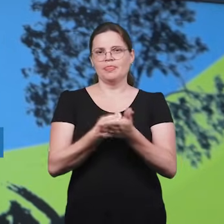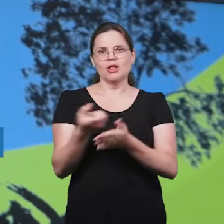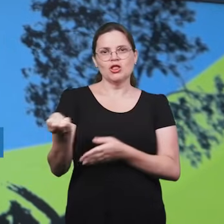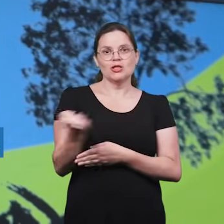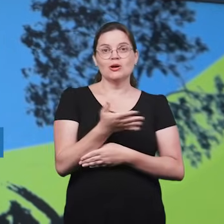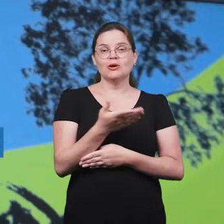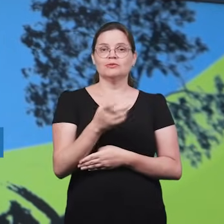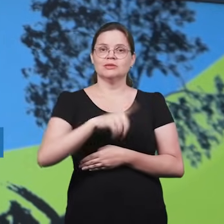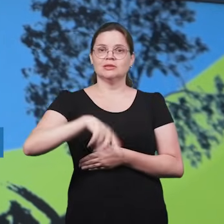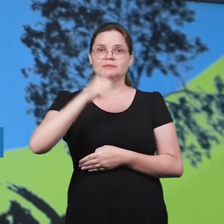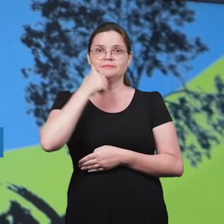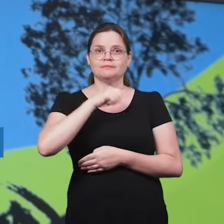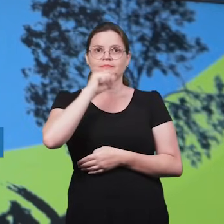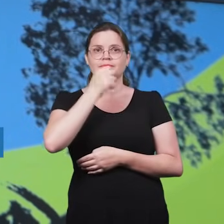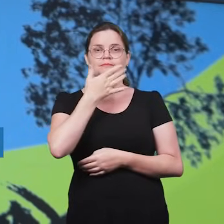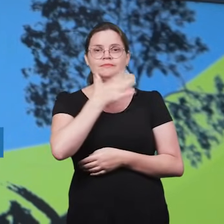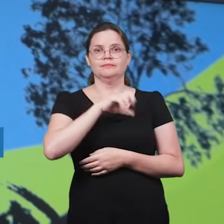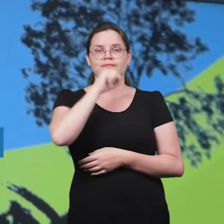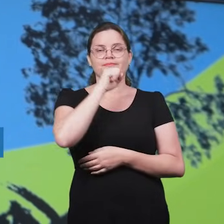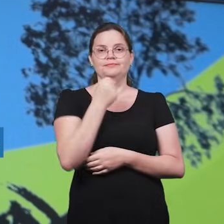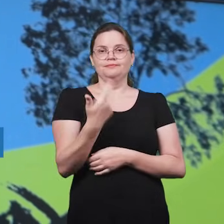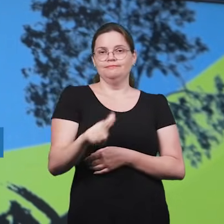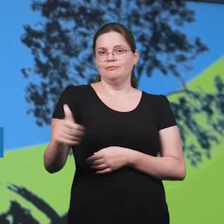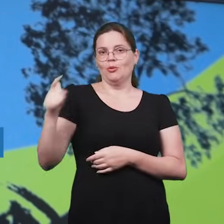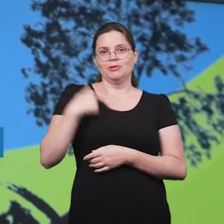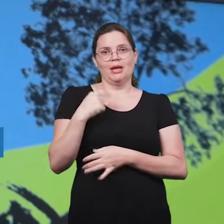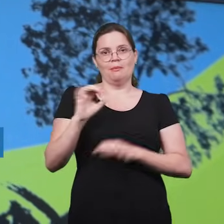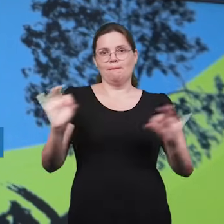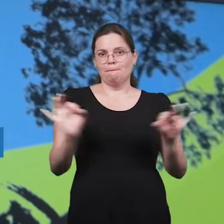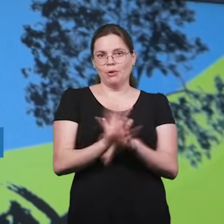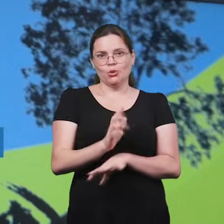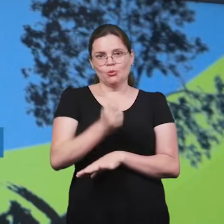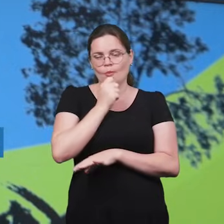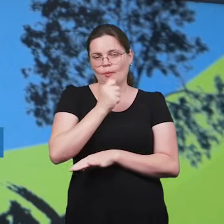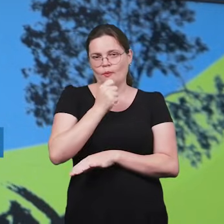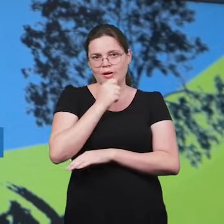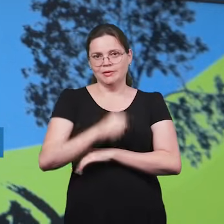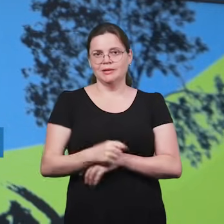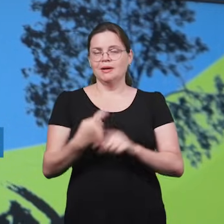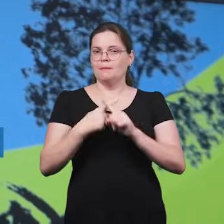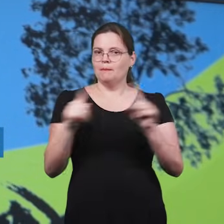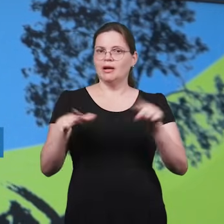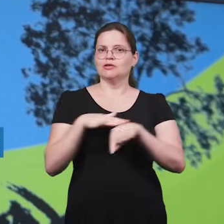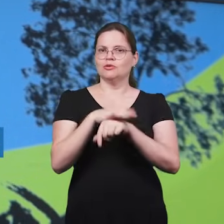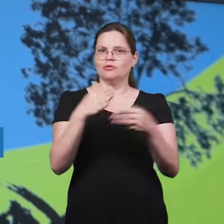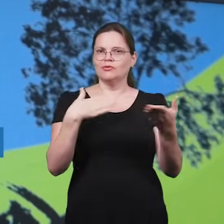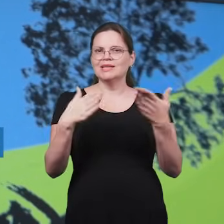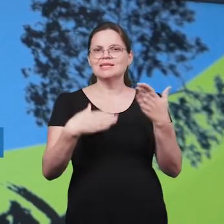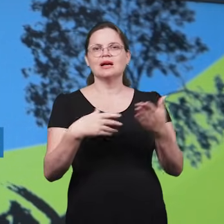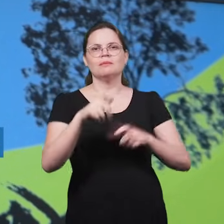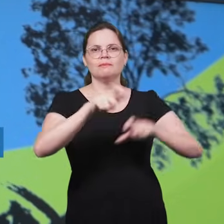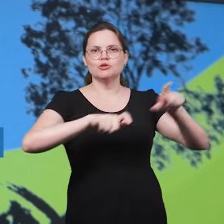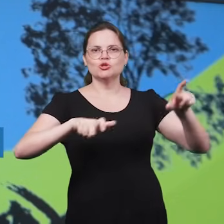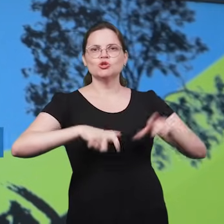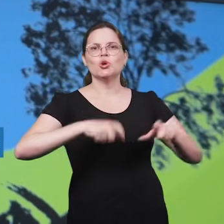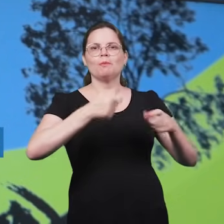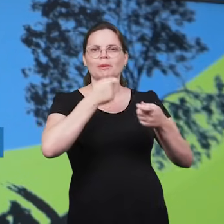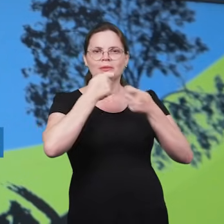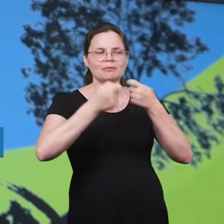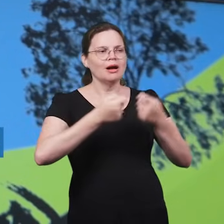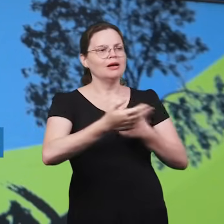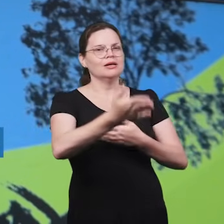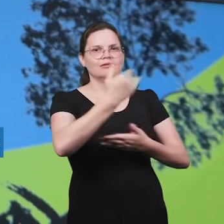pais, nós pais, não estamos preparados, e conversamos por meio de entrevistas com irmãos que trouxeram